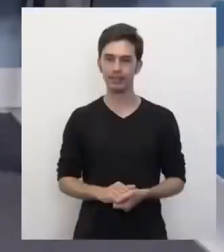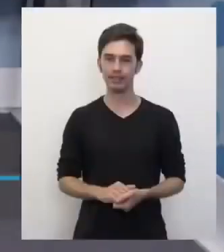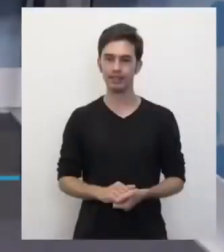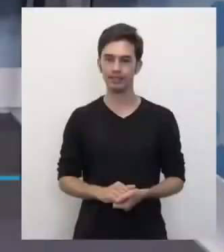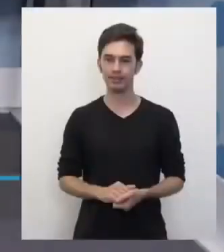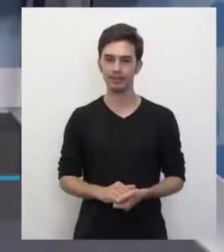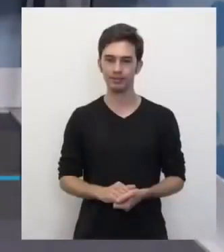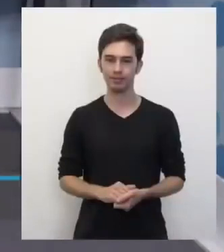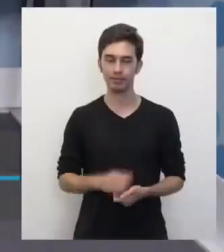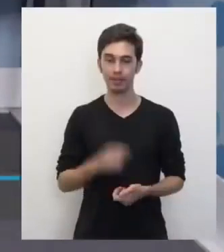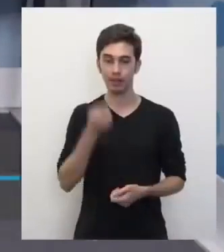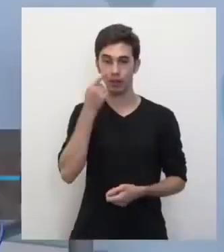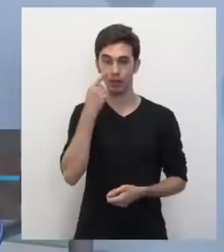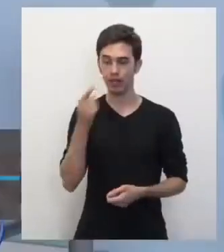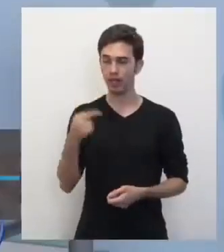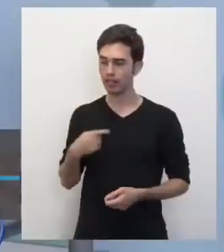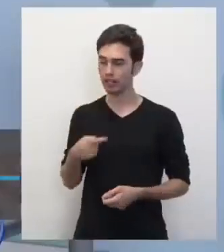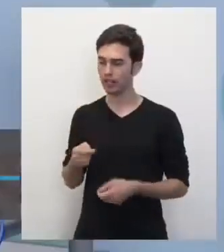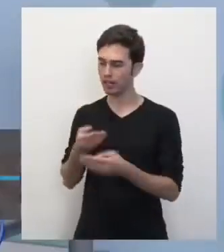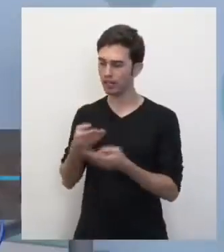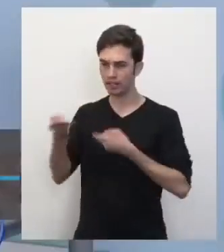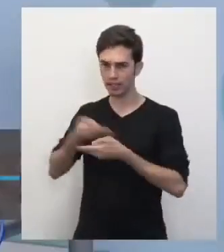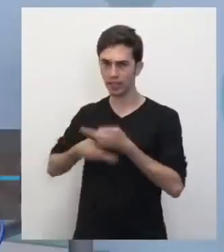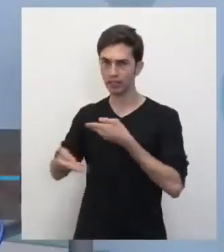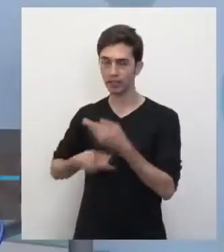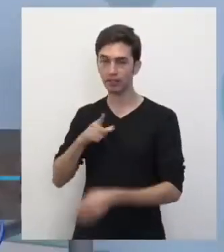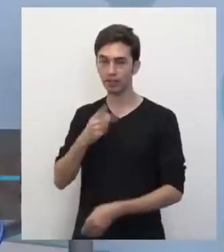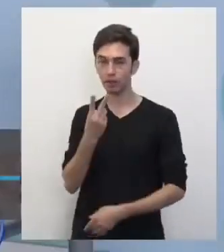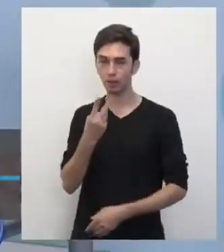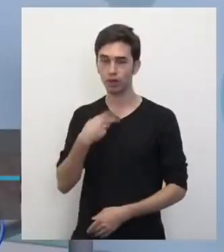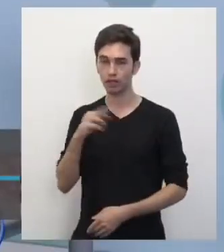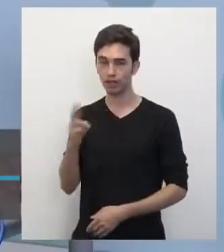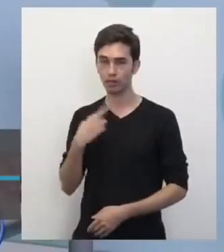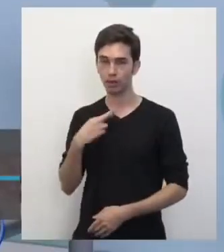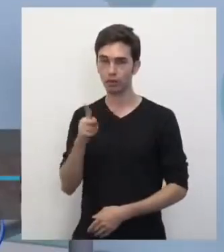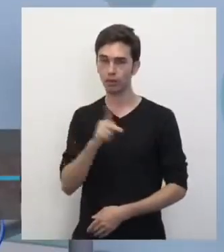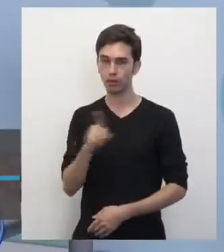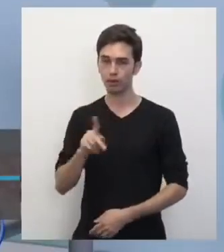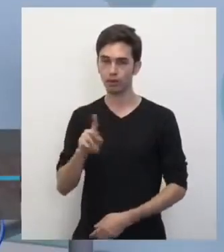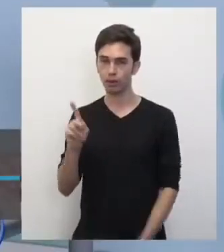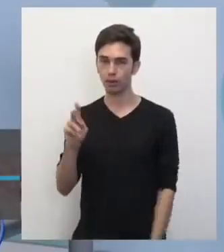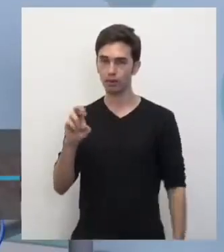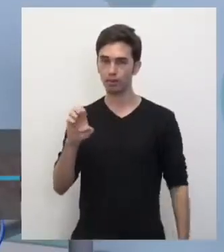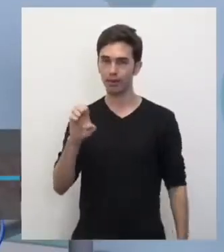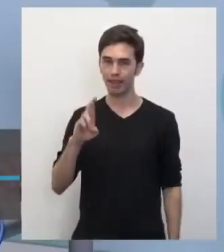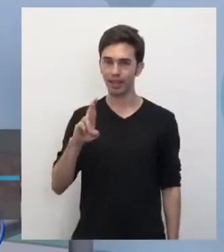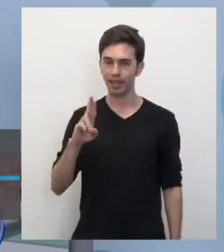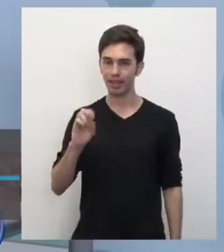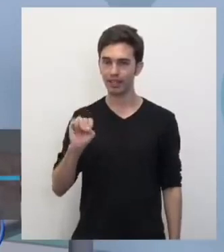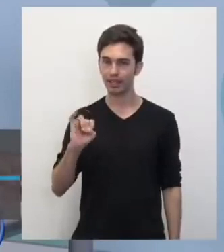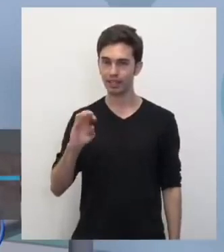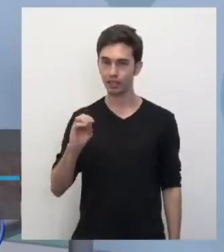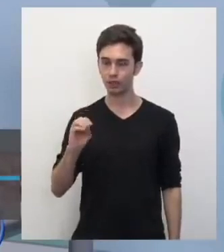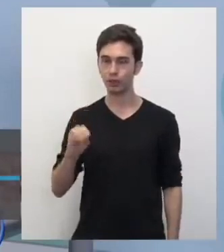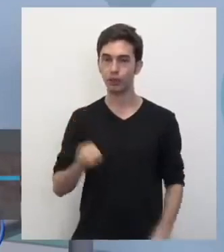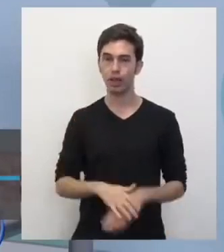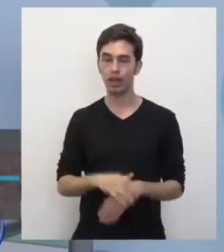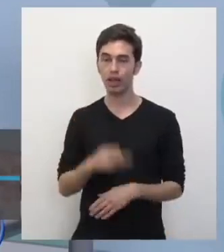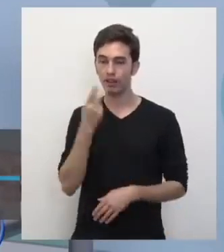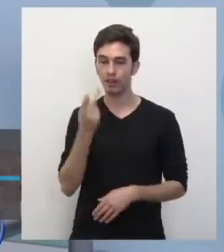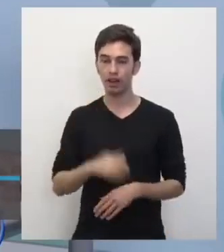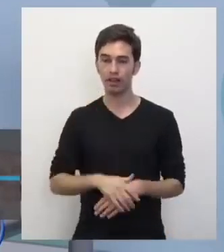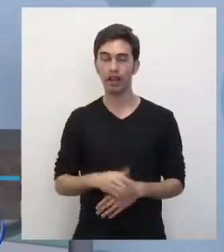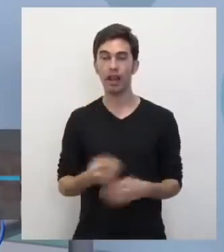Jonas, retornamos aqui com as interações. Peguei duas respostas aqui do professor Pércio, tá? Representando aqui os seus alunos. E a resposta é que